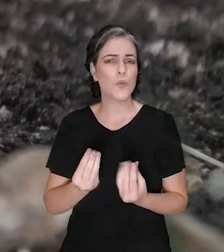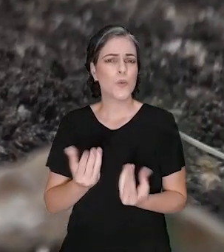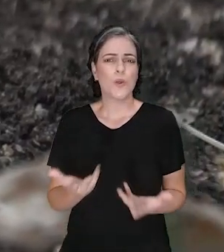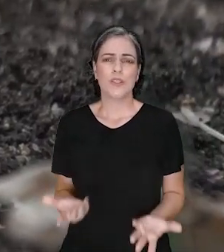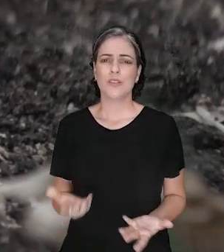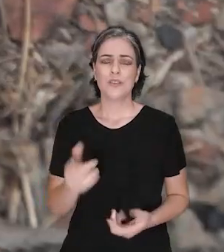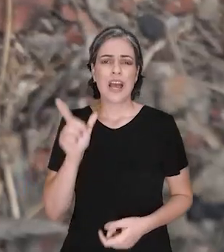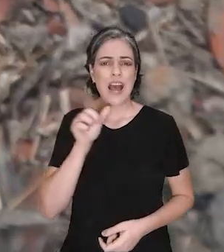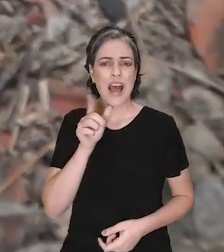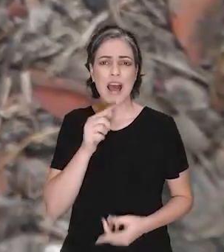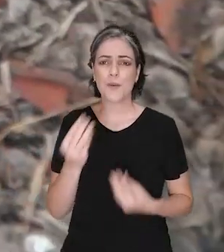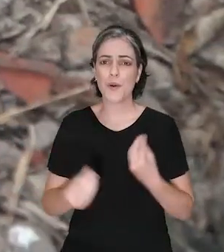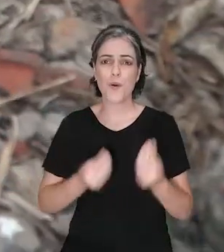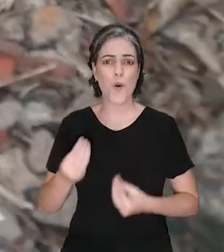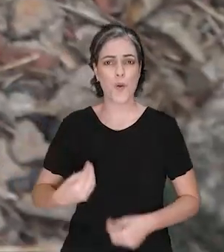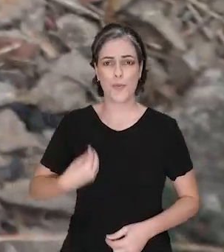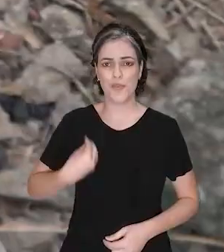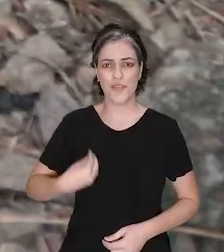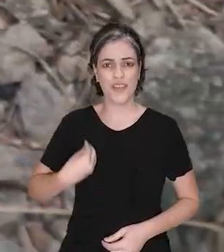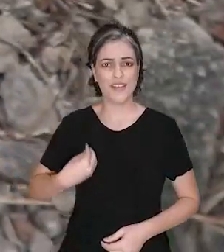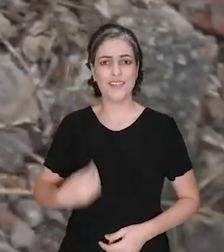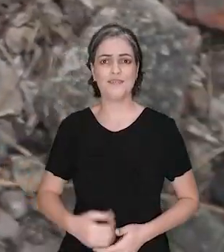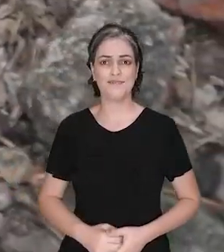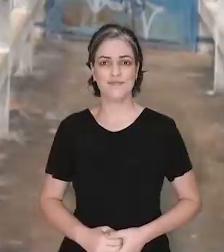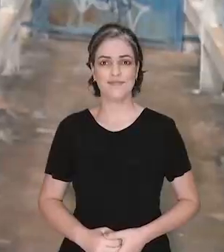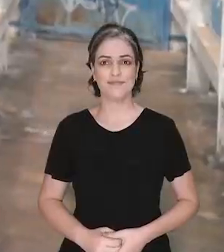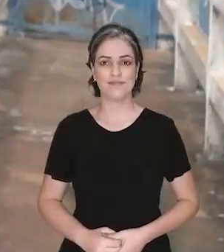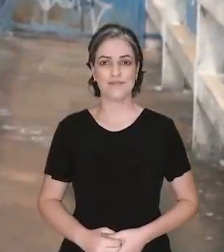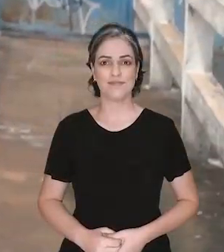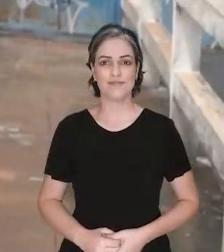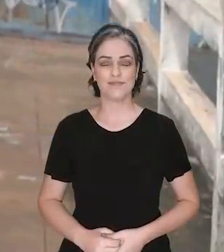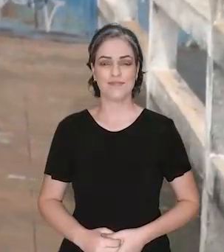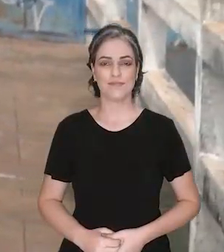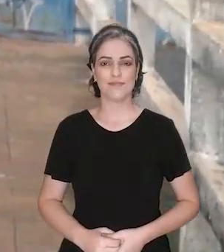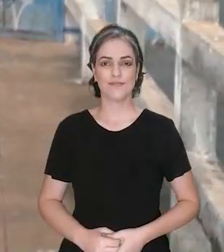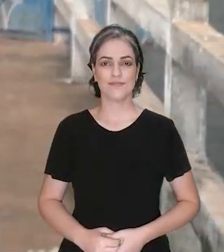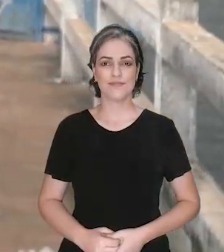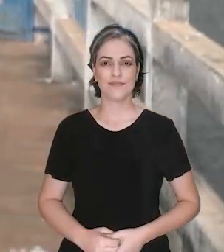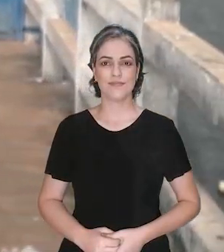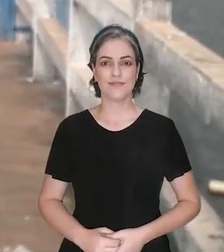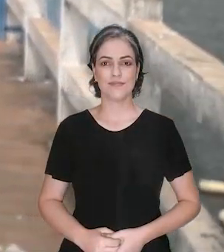Não tinha água e o caba tinha que se manter.